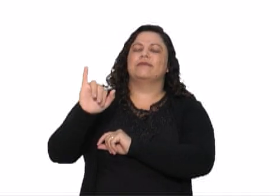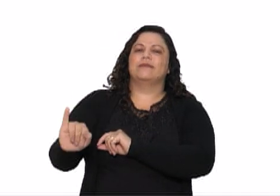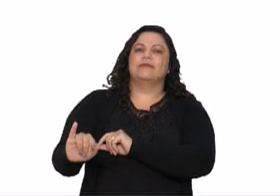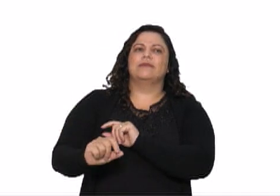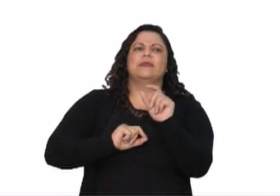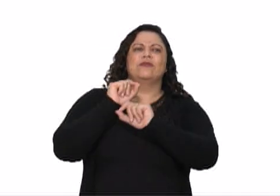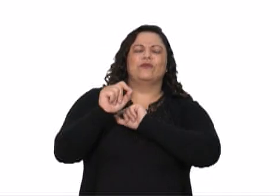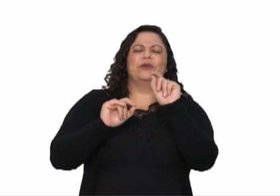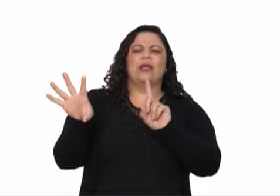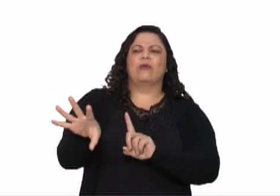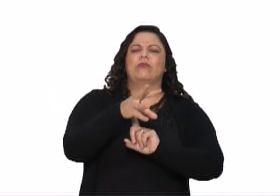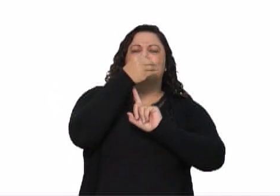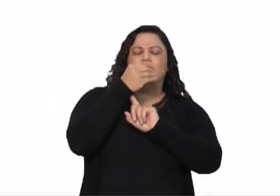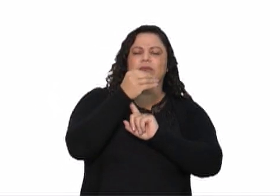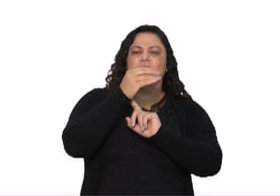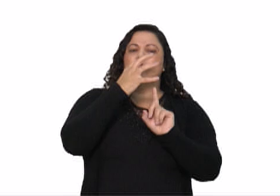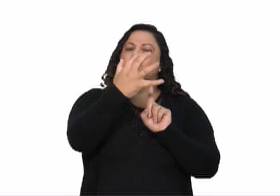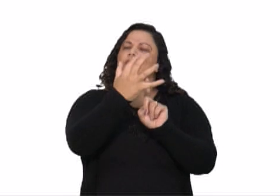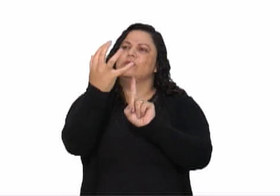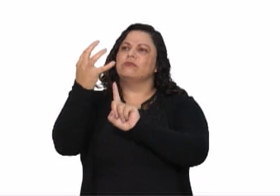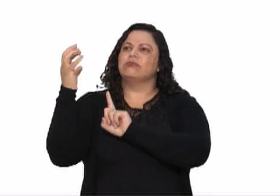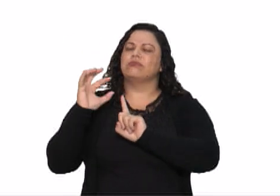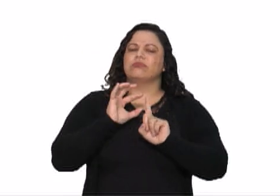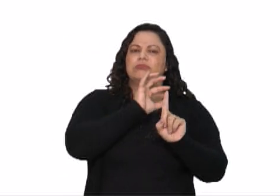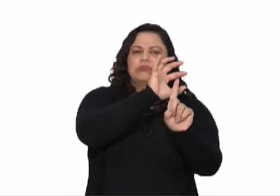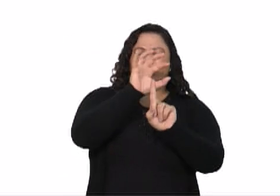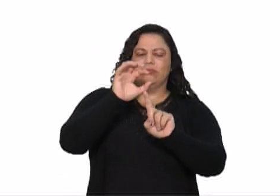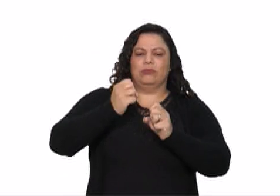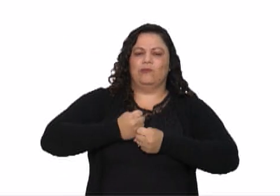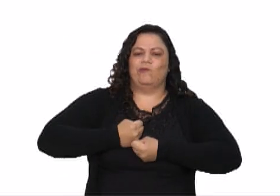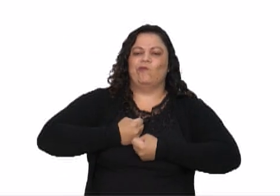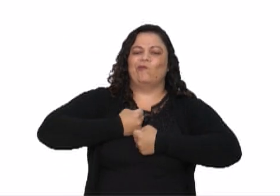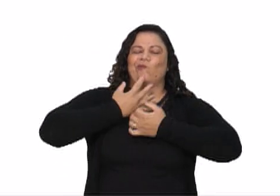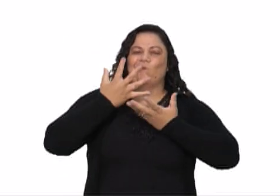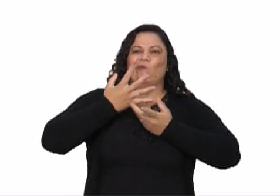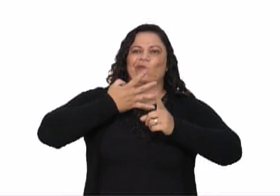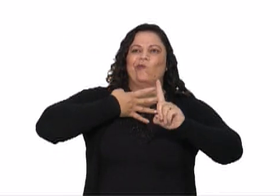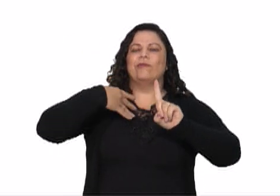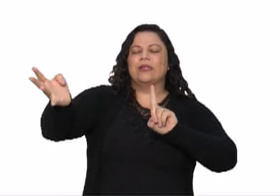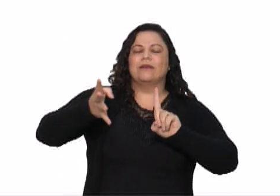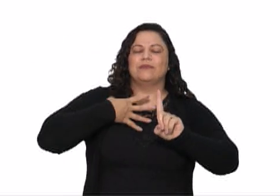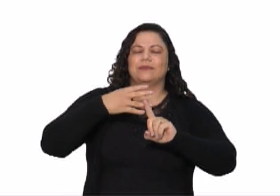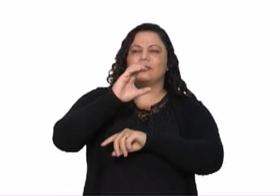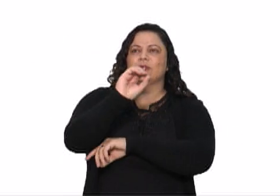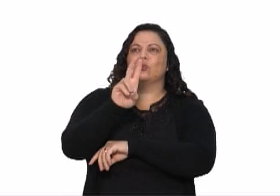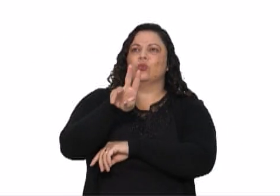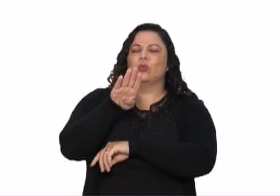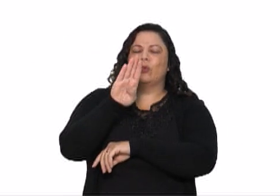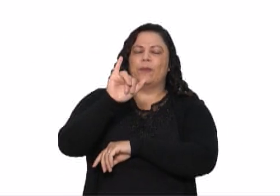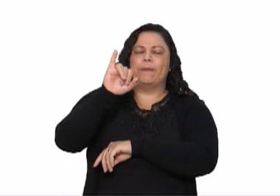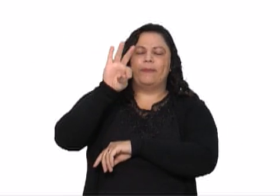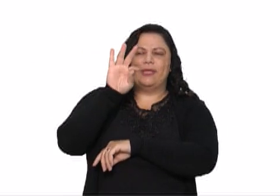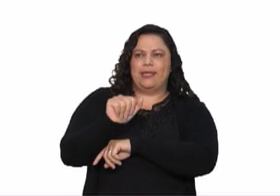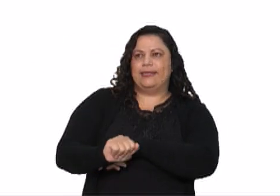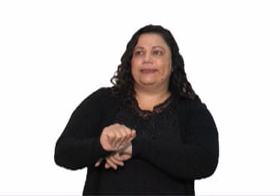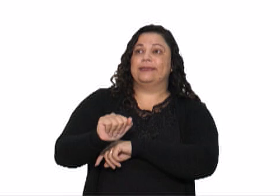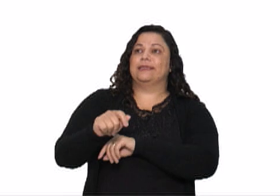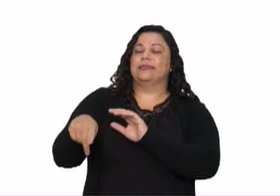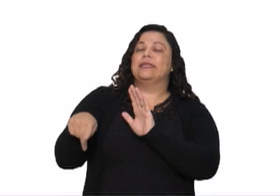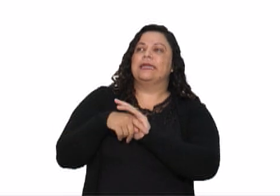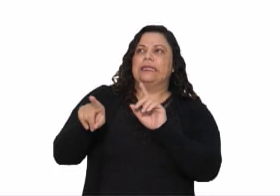teve influência dos movimentos expressionista e cubista, além do muralismo mexicano.